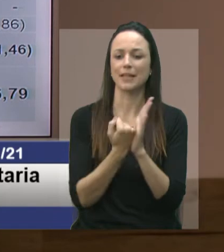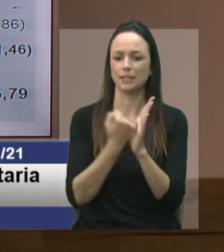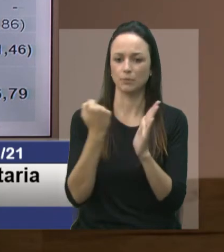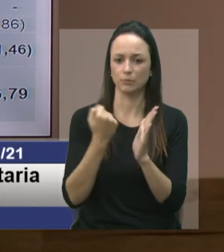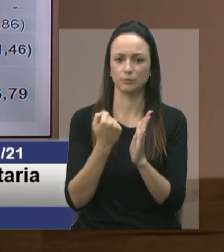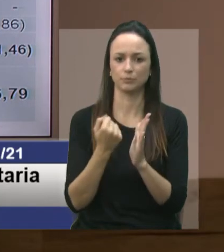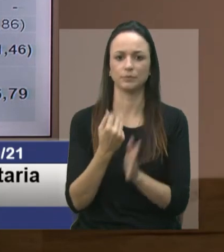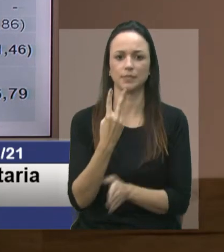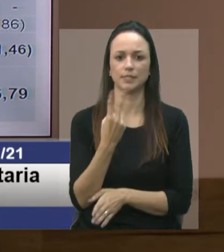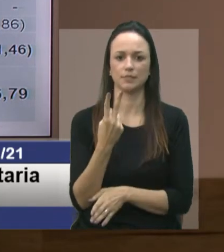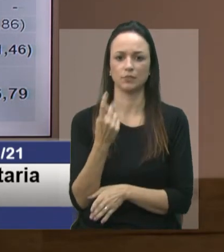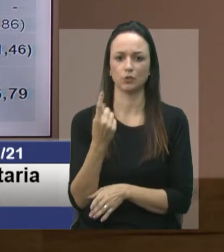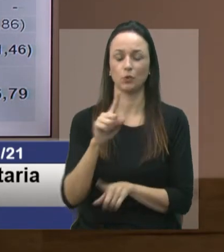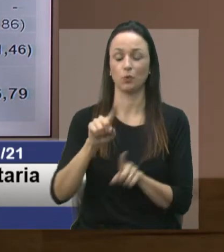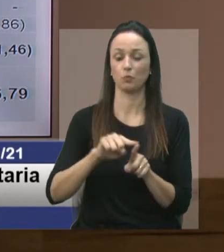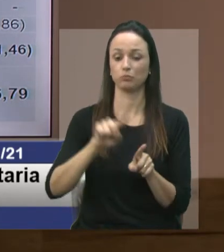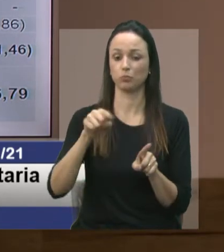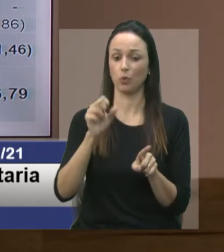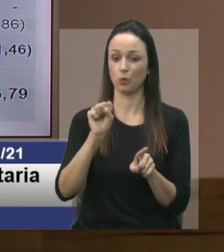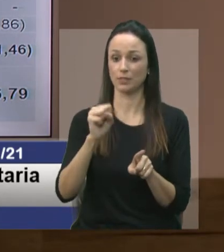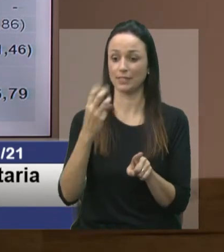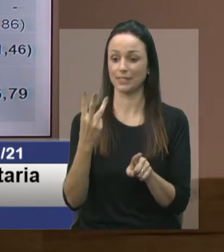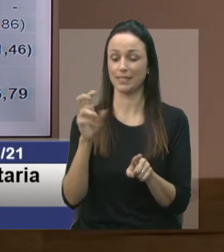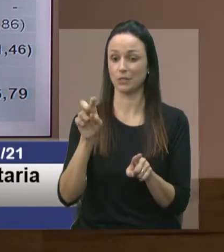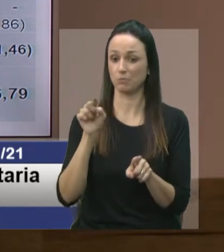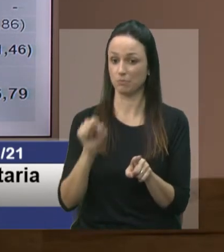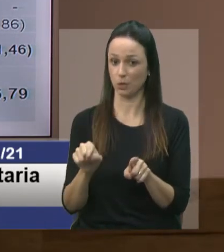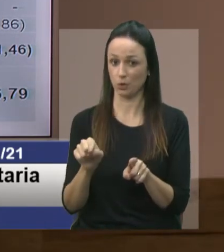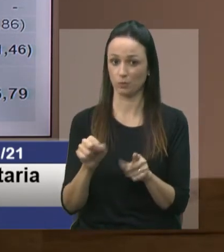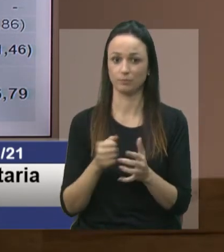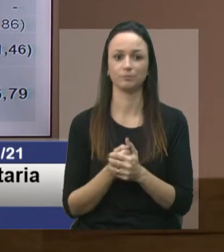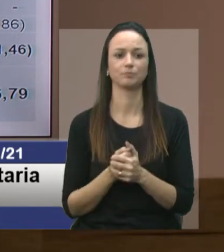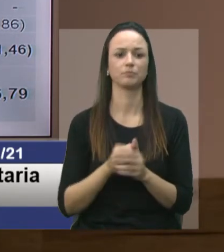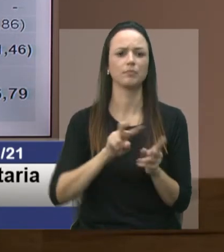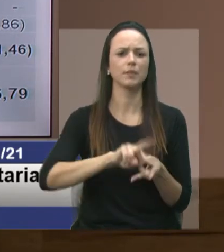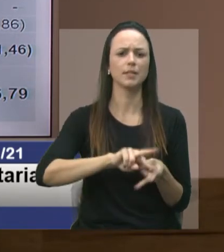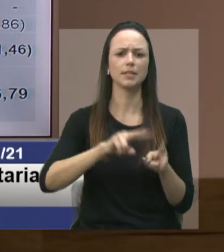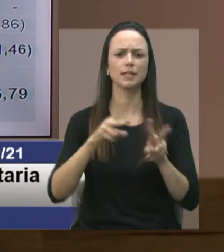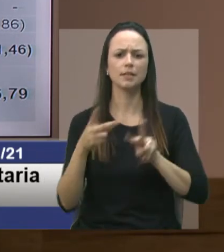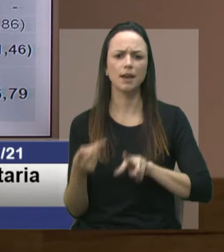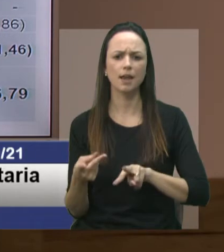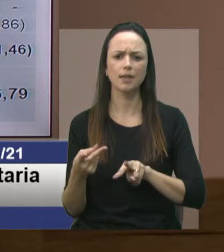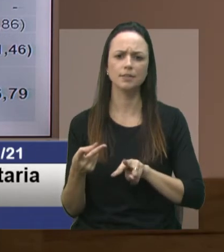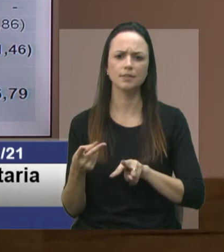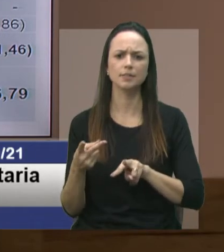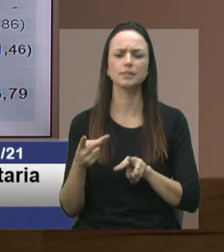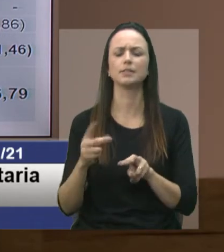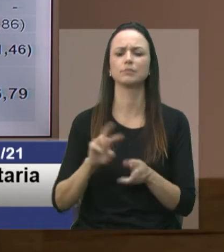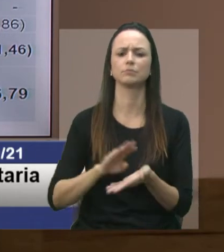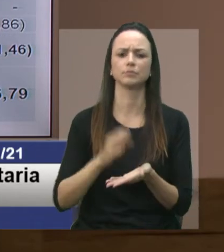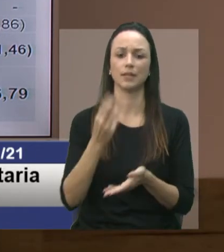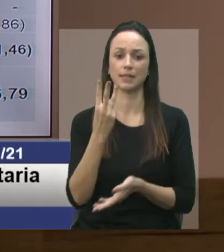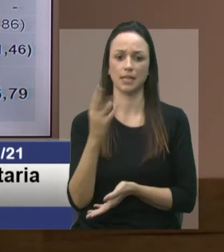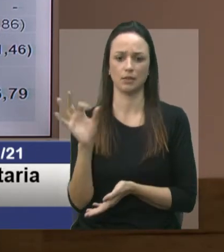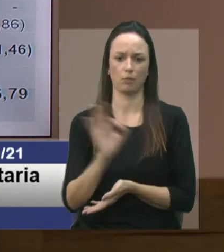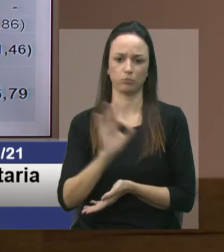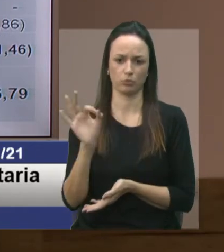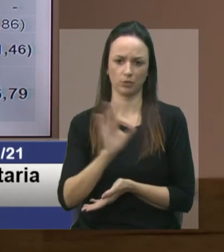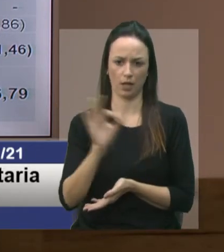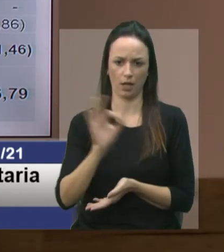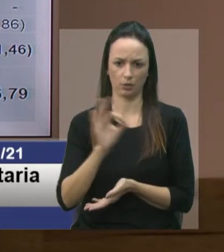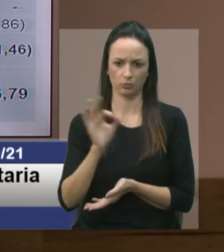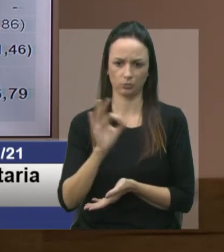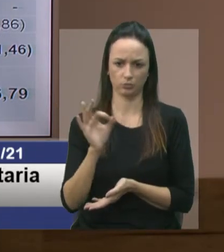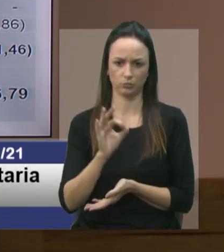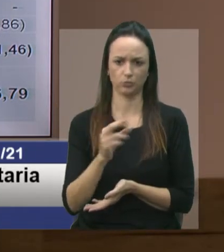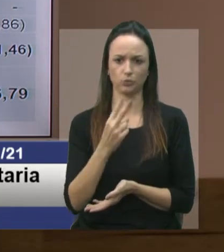321 mil foi para 835 mil, e transferências correntes, um acréscimo de 3%, foi de